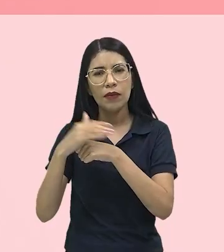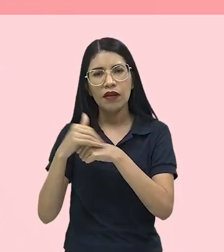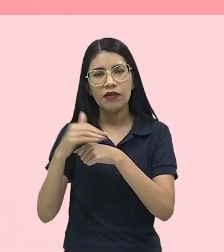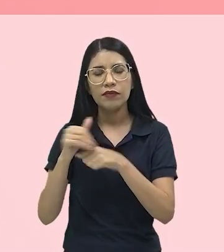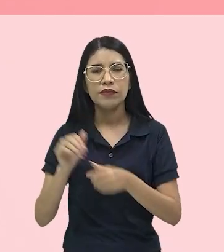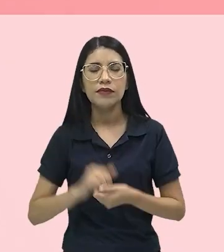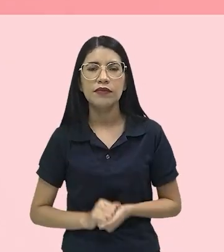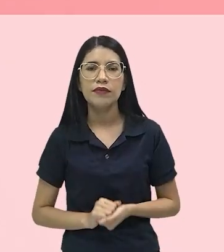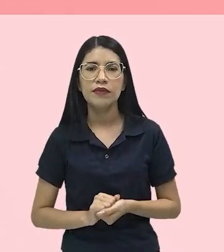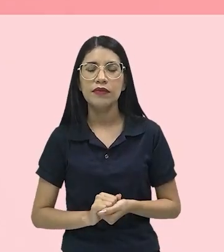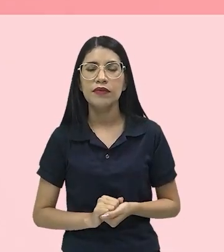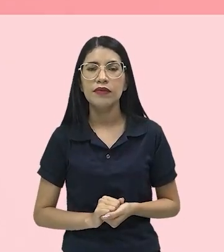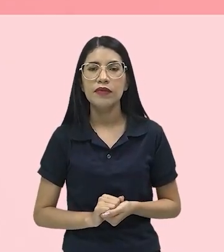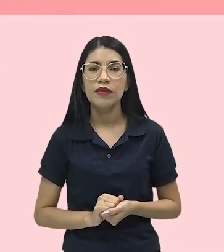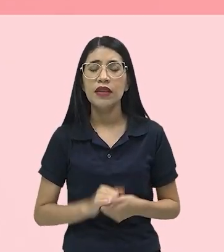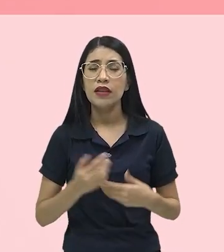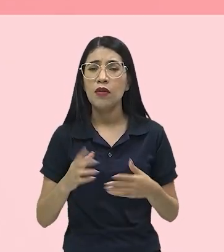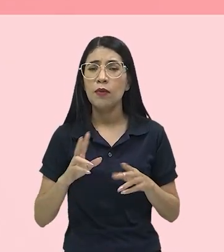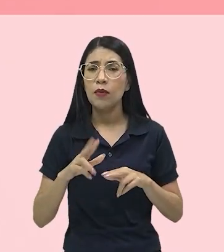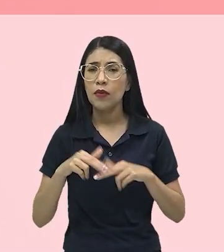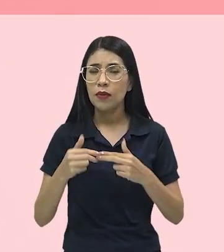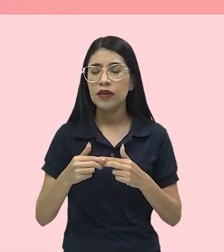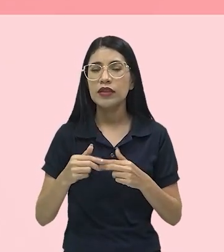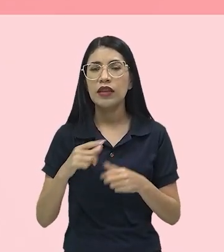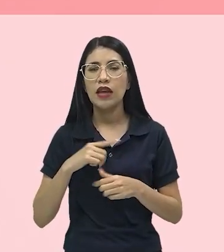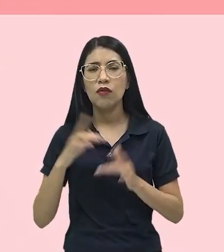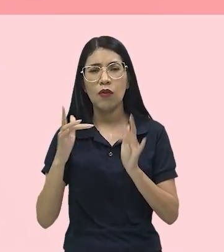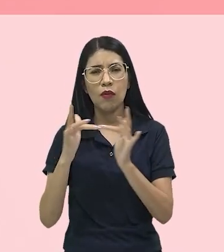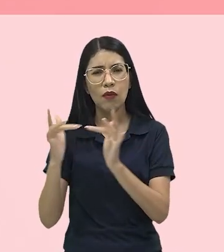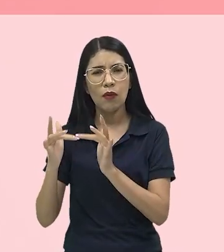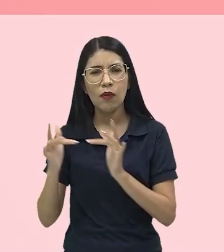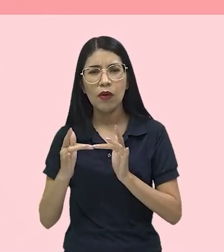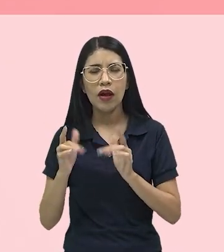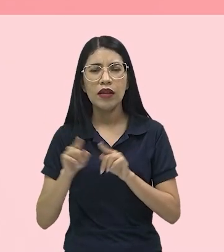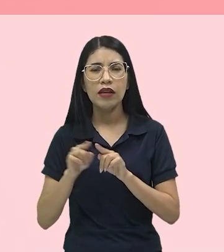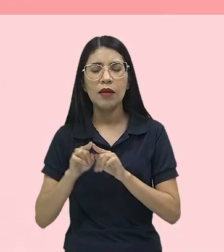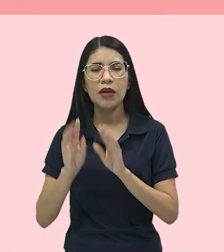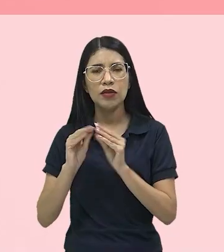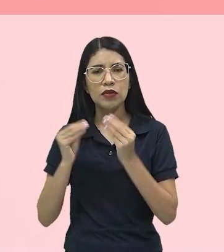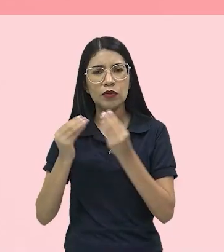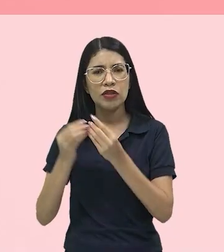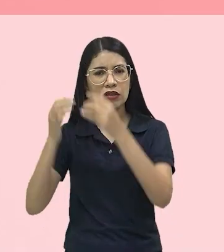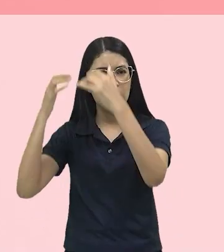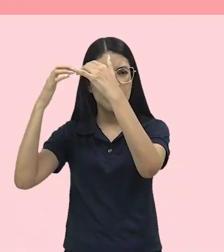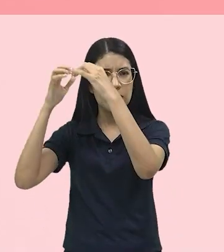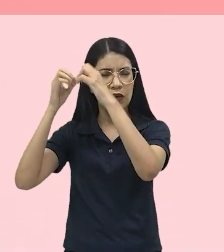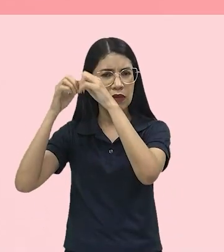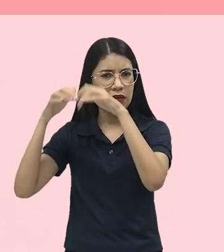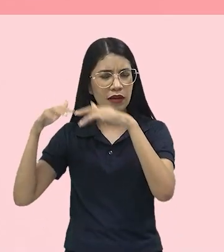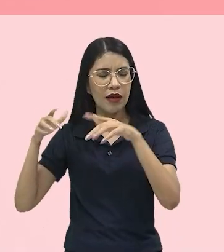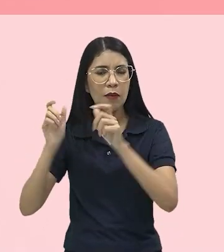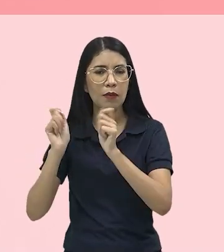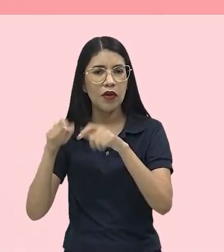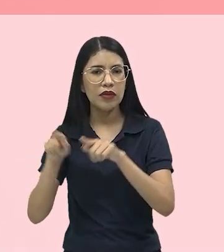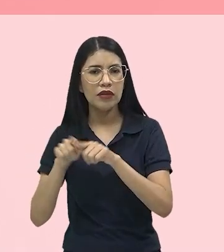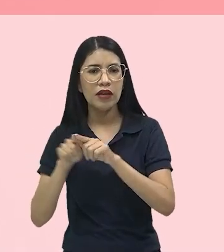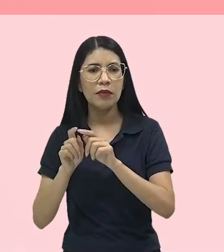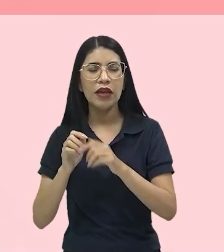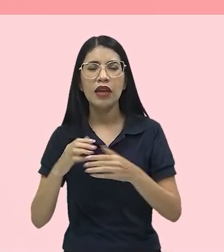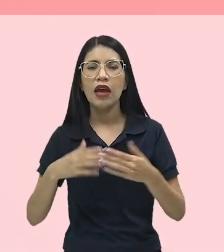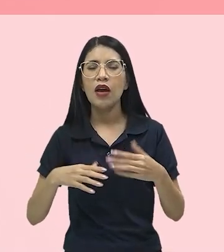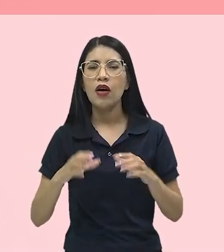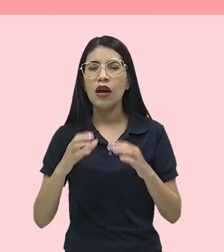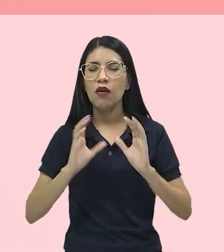aí, né, por conta desse contato físico e da liberação dessa substância, também é possível ali desenvolver comportamentos